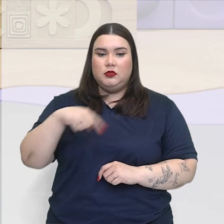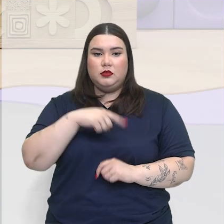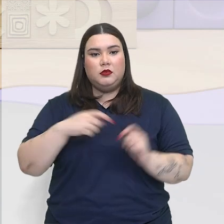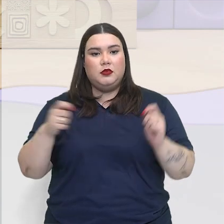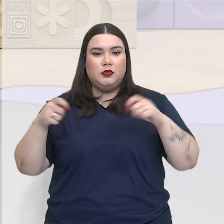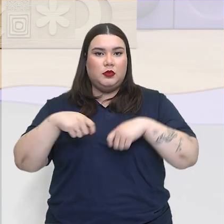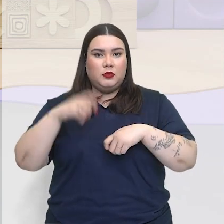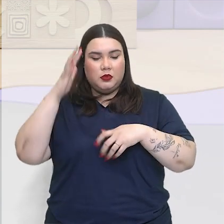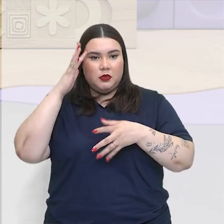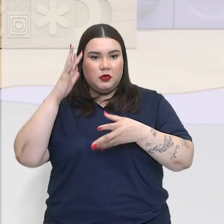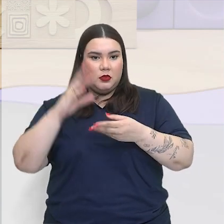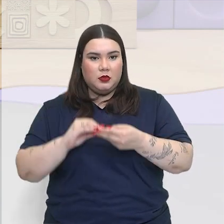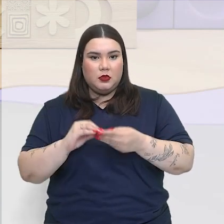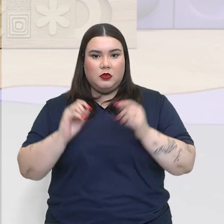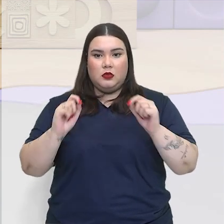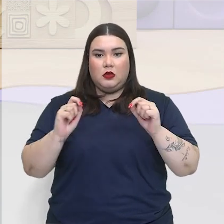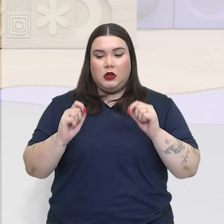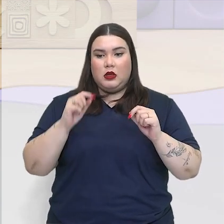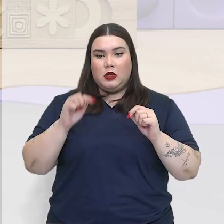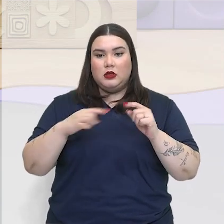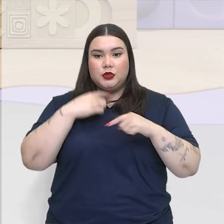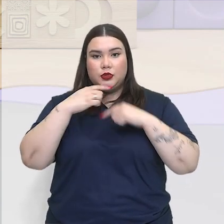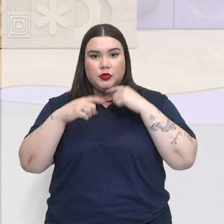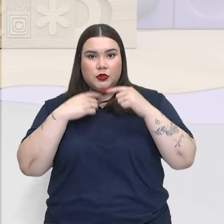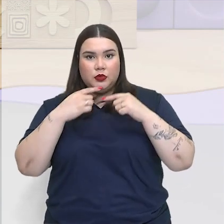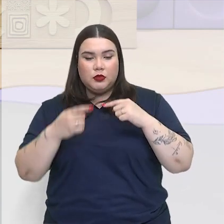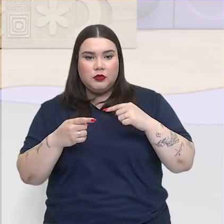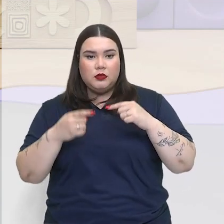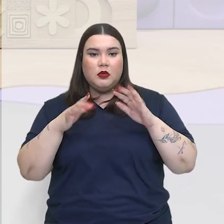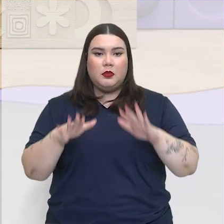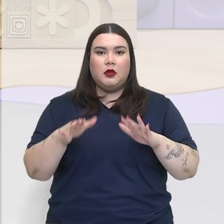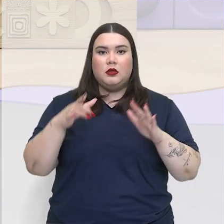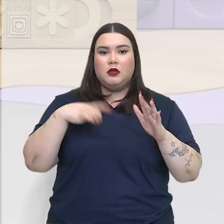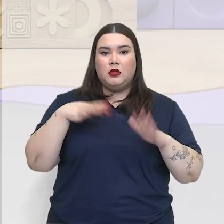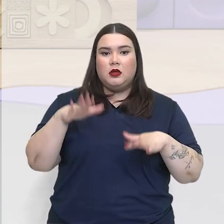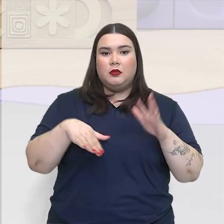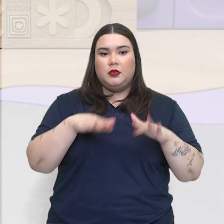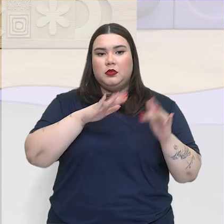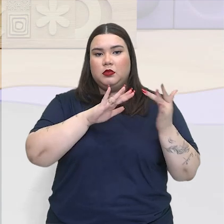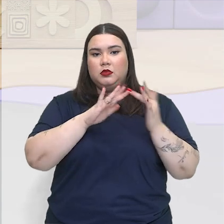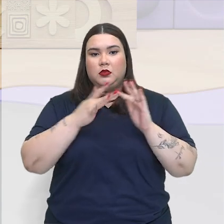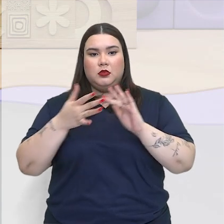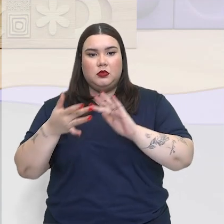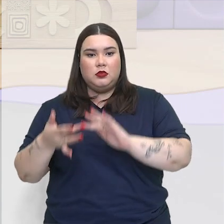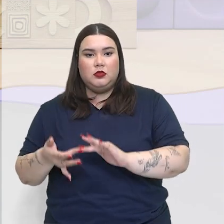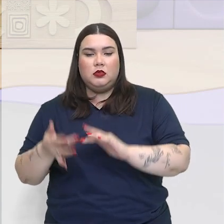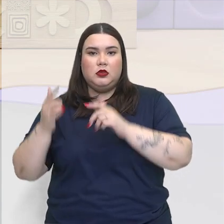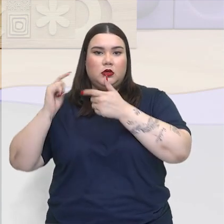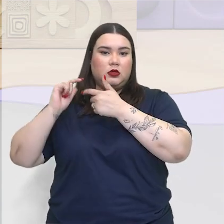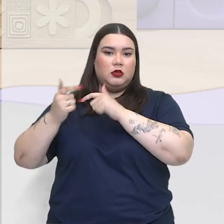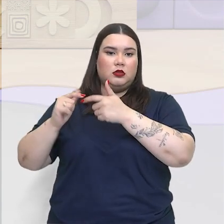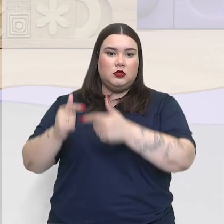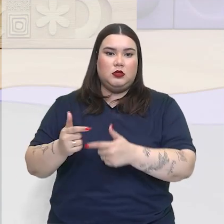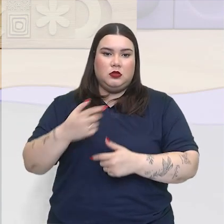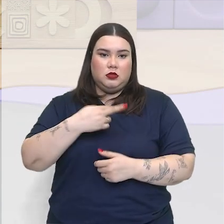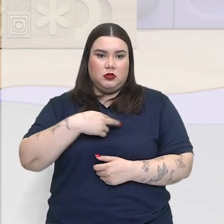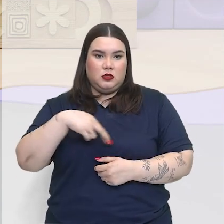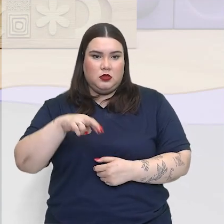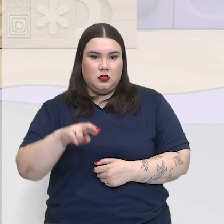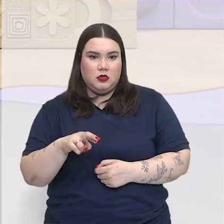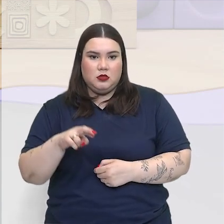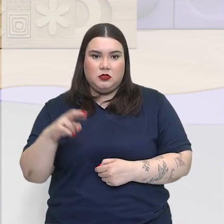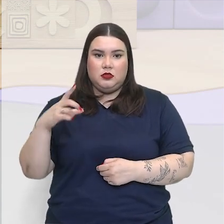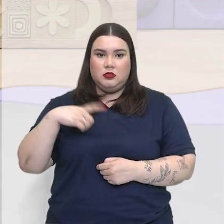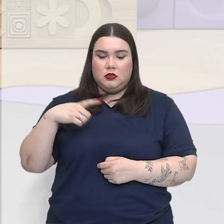nos ajuda a entender que a resposta para essas perguntas depende do contexto, depende das tradições religiosas